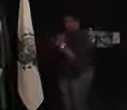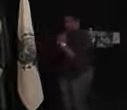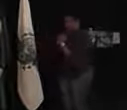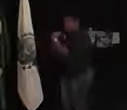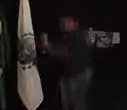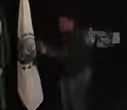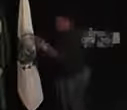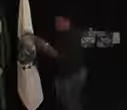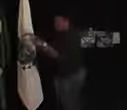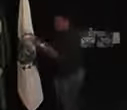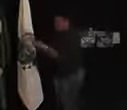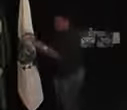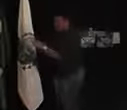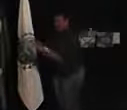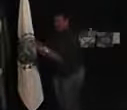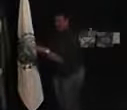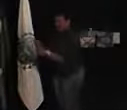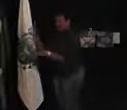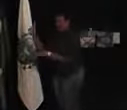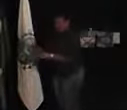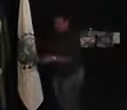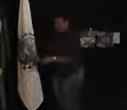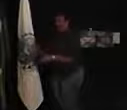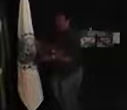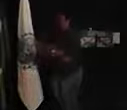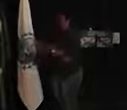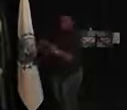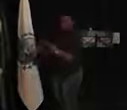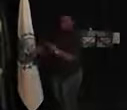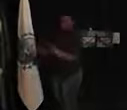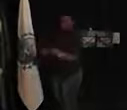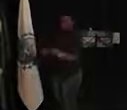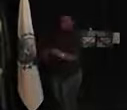forma a minimizar esses problemas.